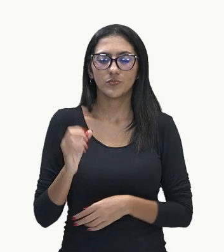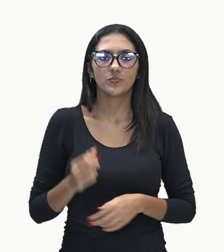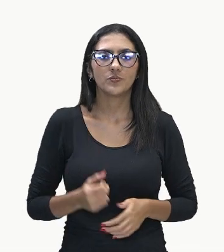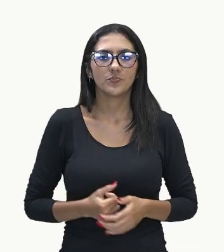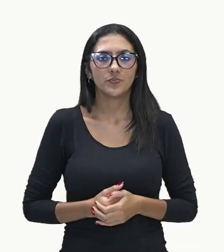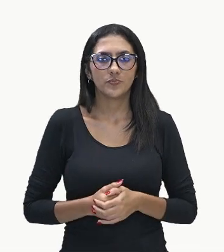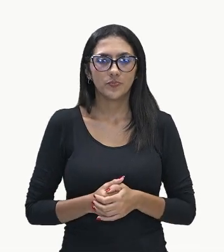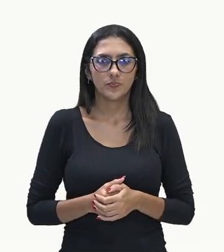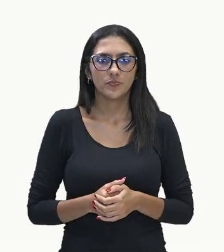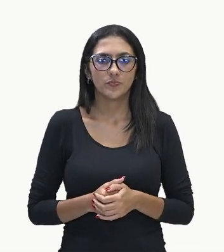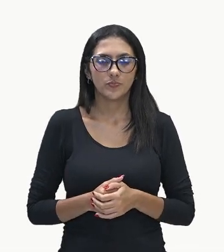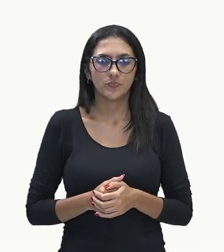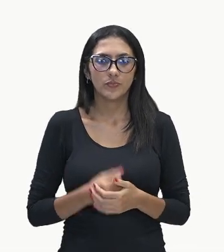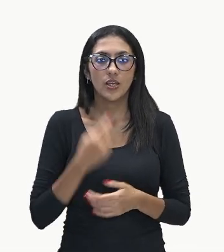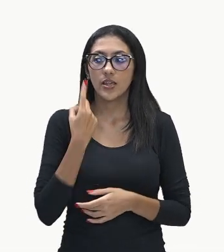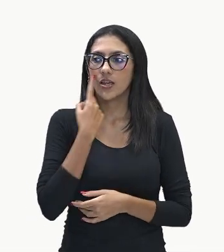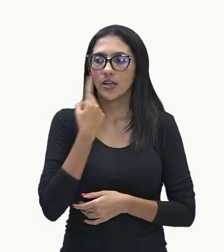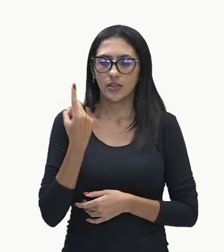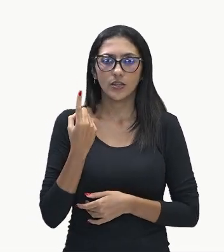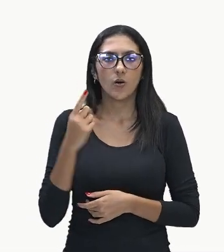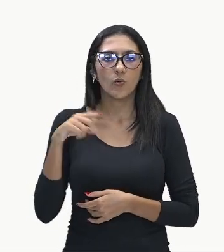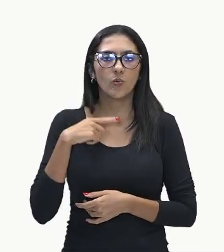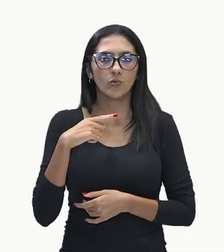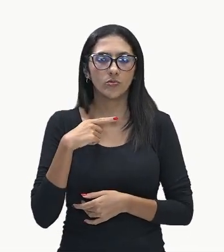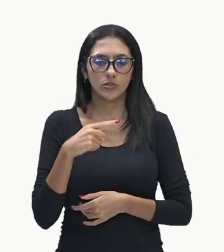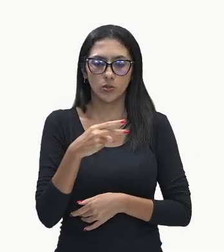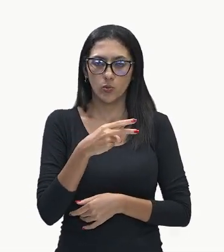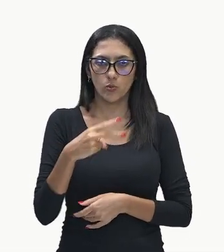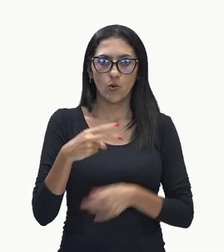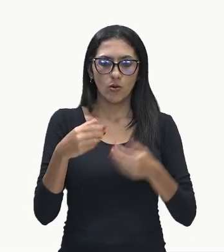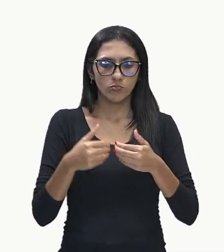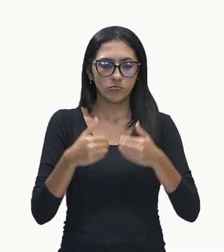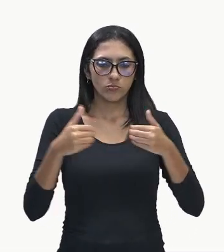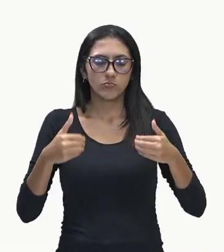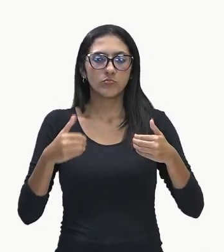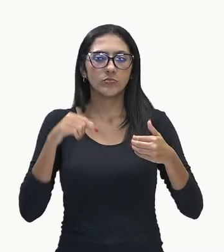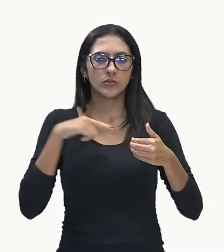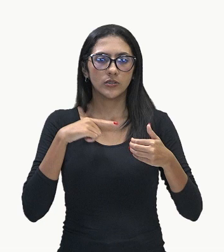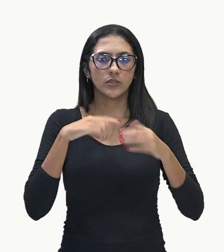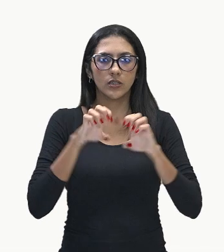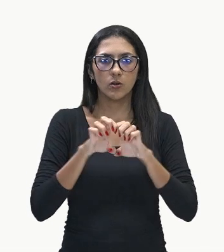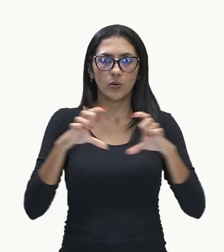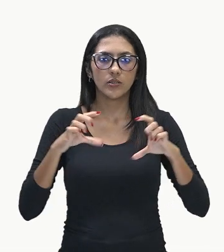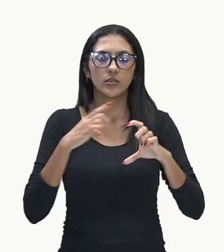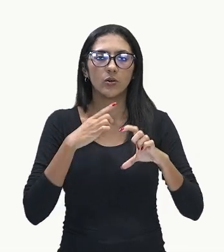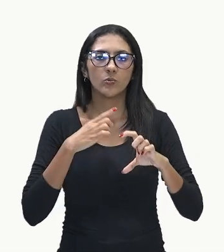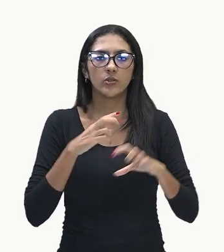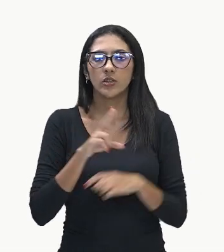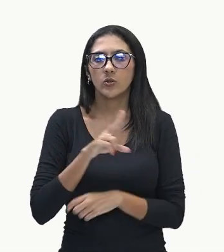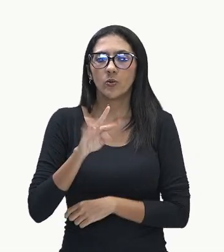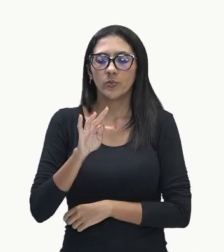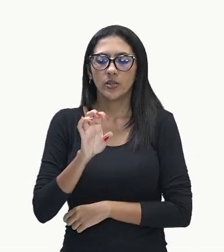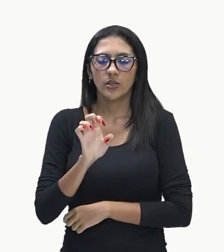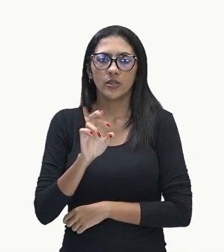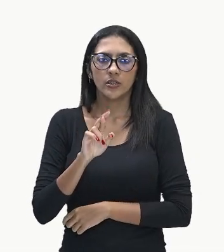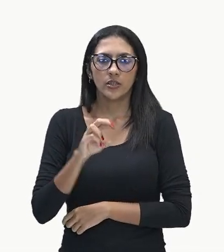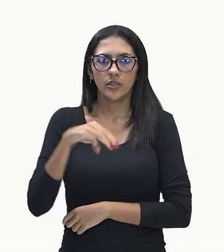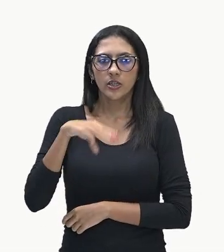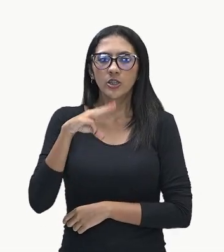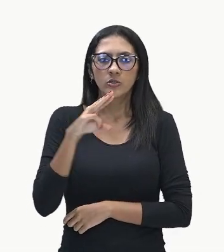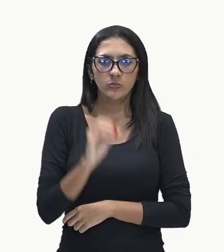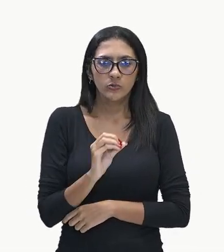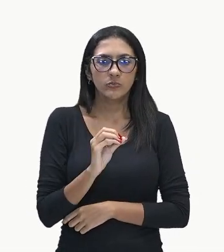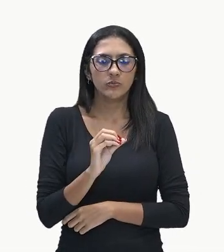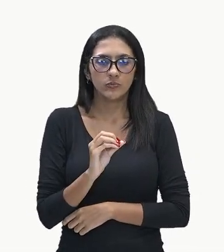E cada um desses aí que compõe esta equação, eu vou chamar de termo. Então, 6x,